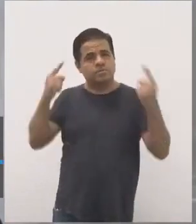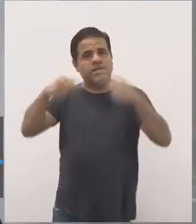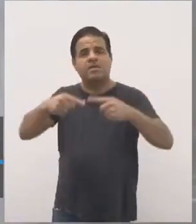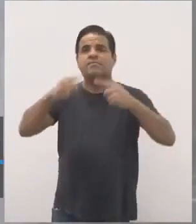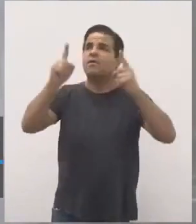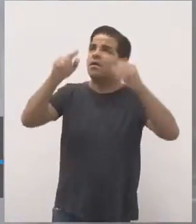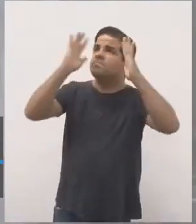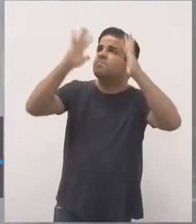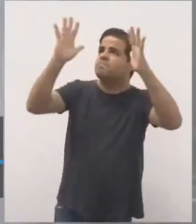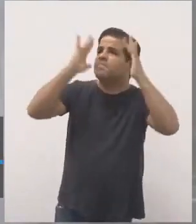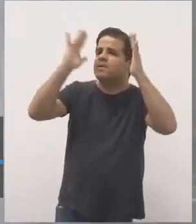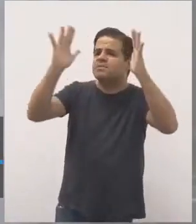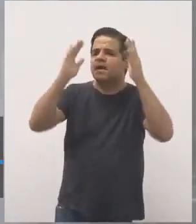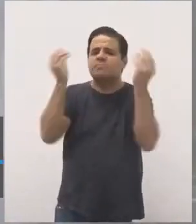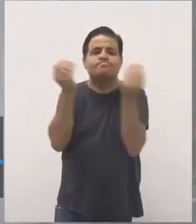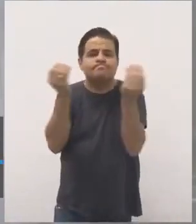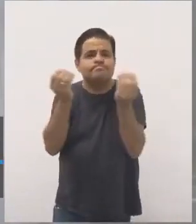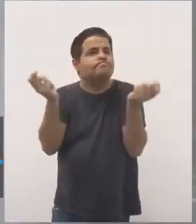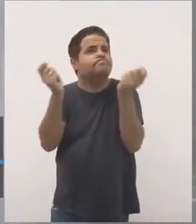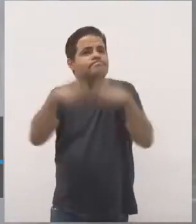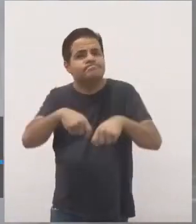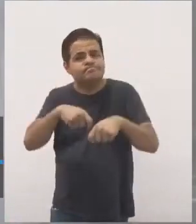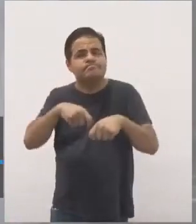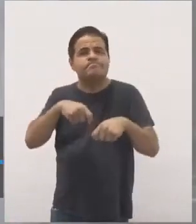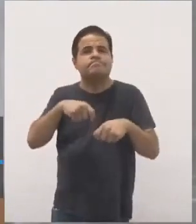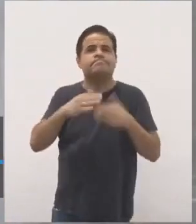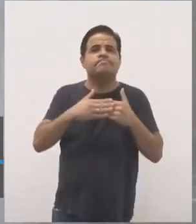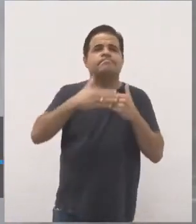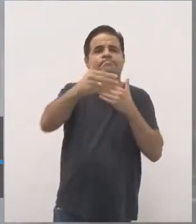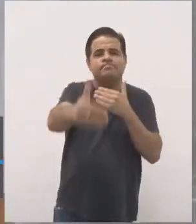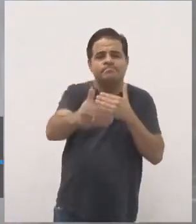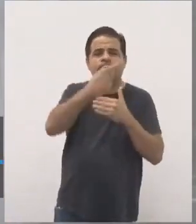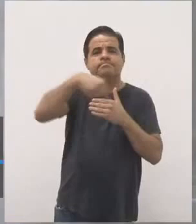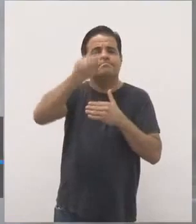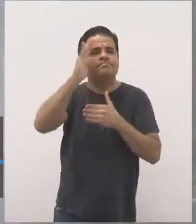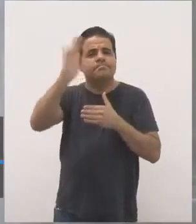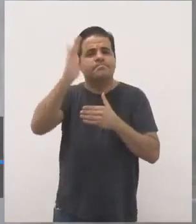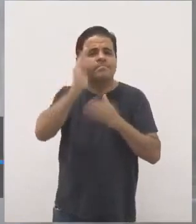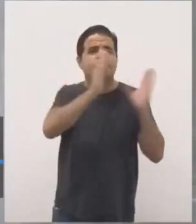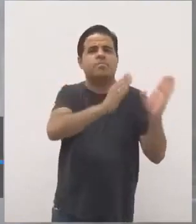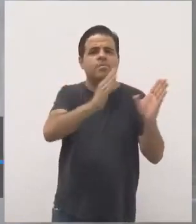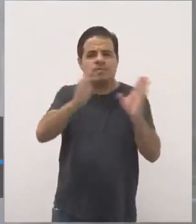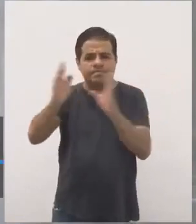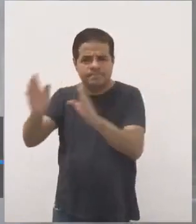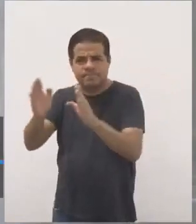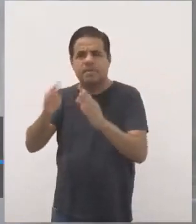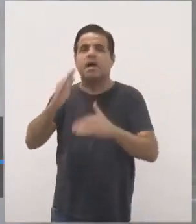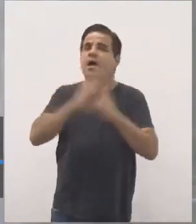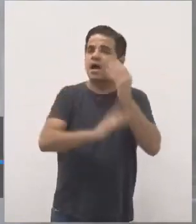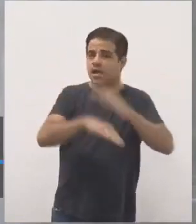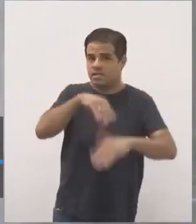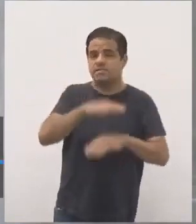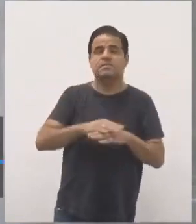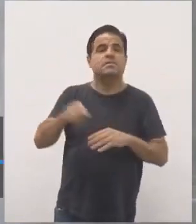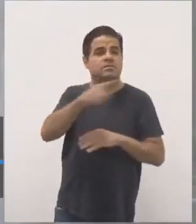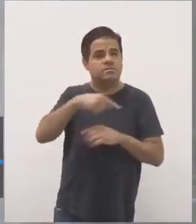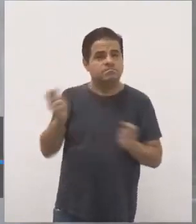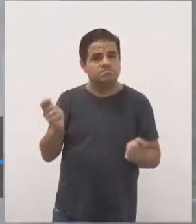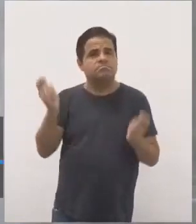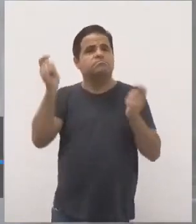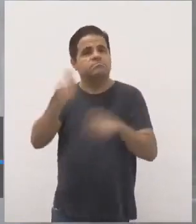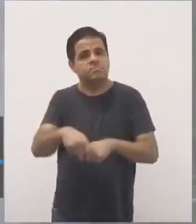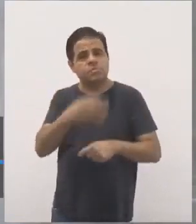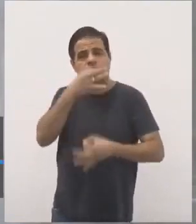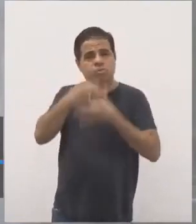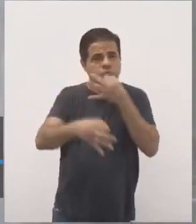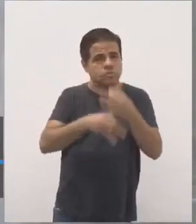pensar como é que a gente pode pensar e organizar alguma ação, né, que a gente pudesse